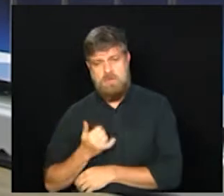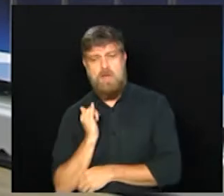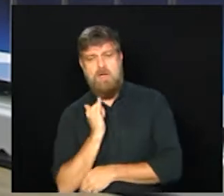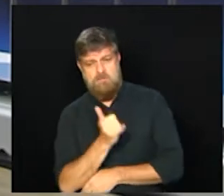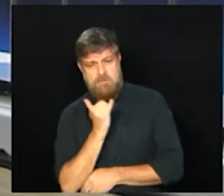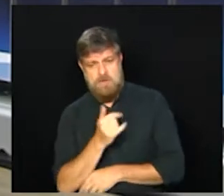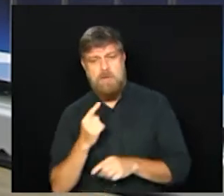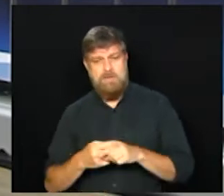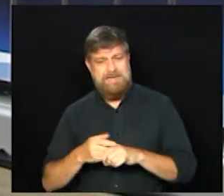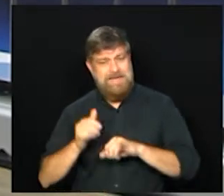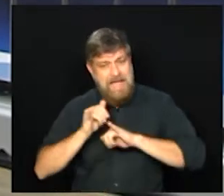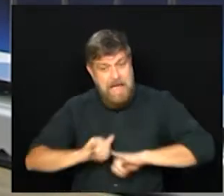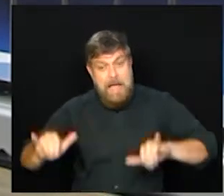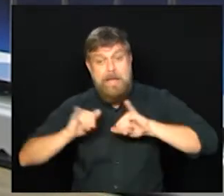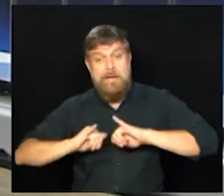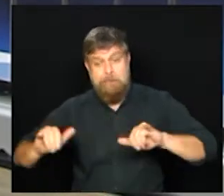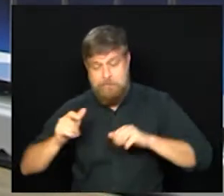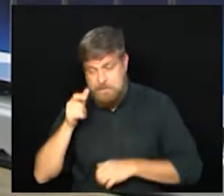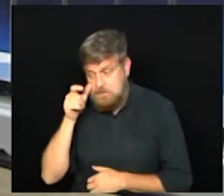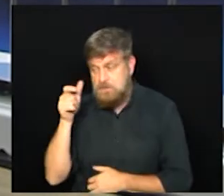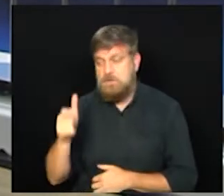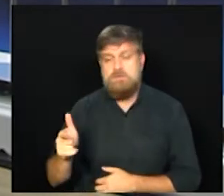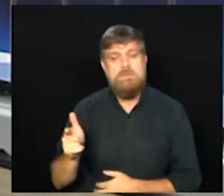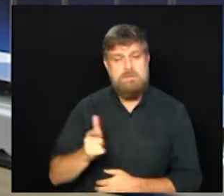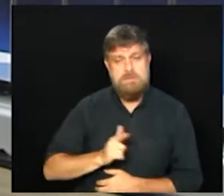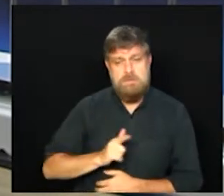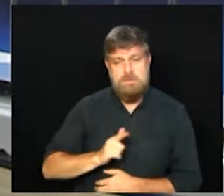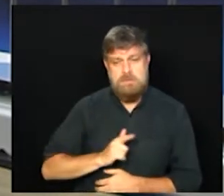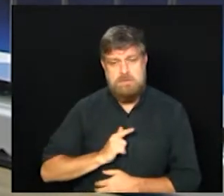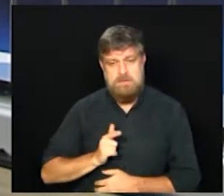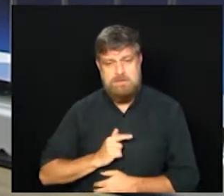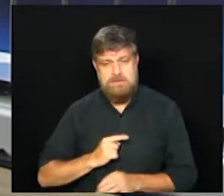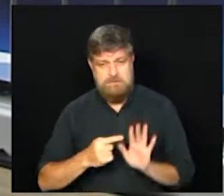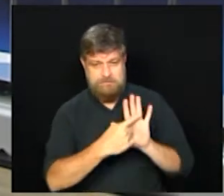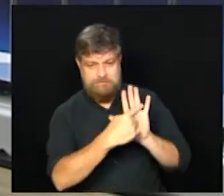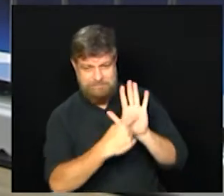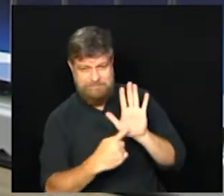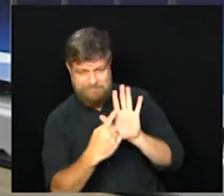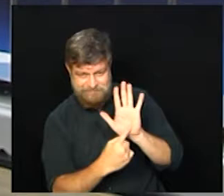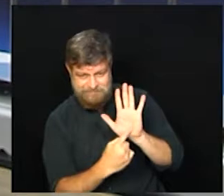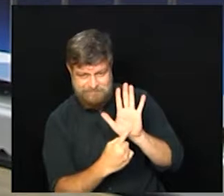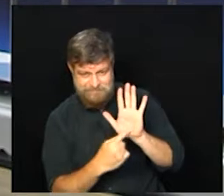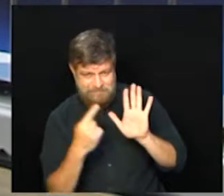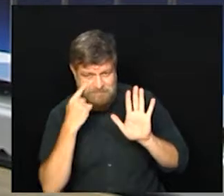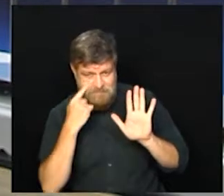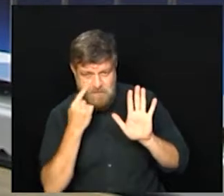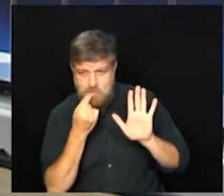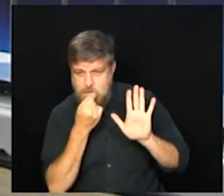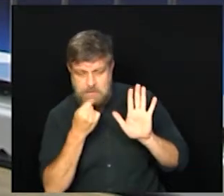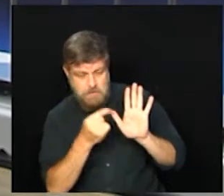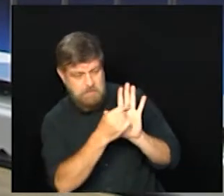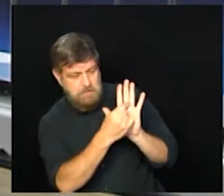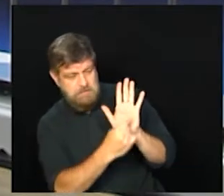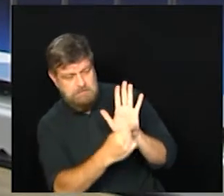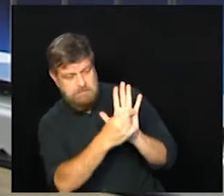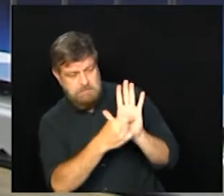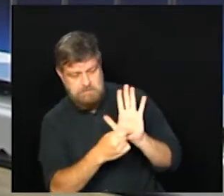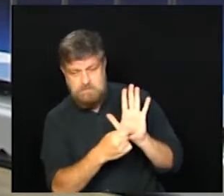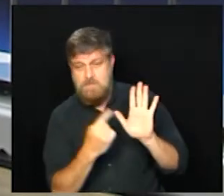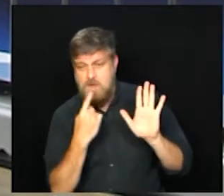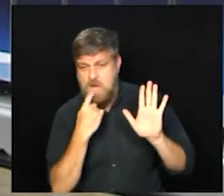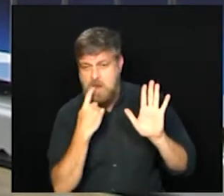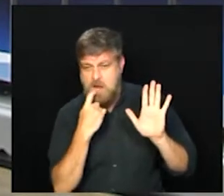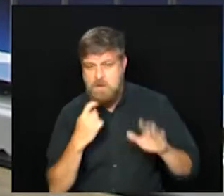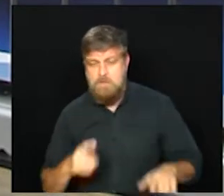tem campanhas interessantes também, como o X na mão para esta mulher. Sim. É isso. Participa com a